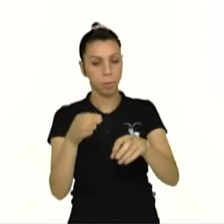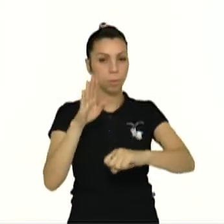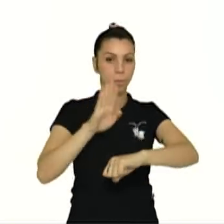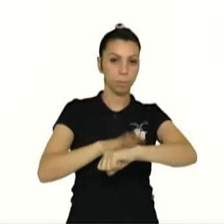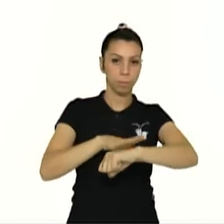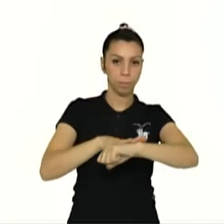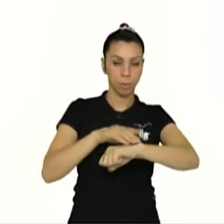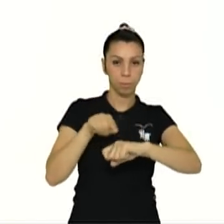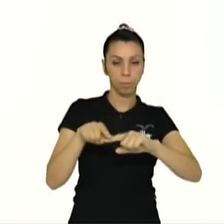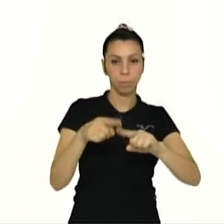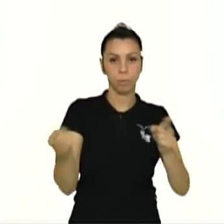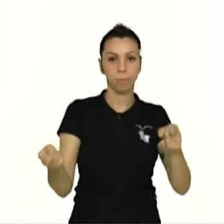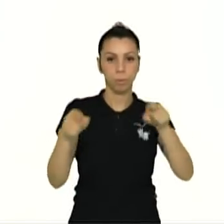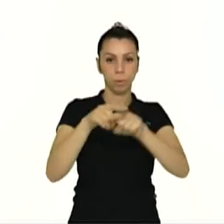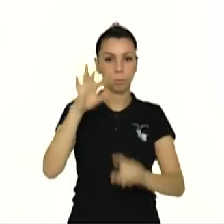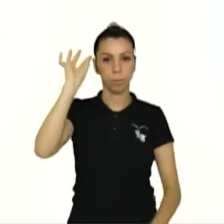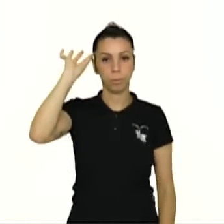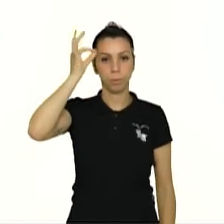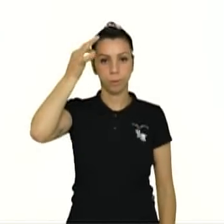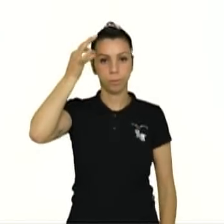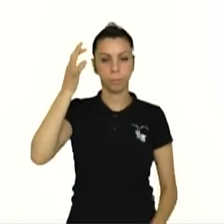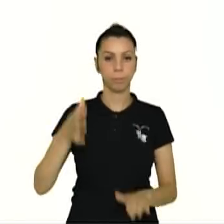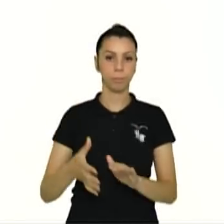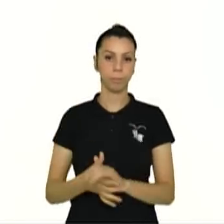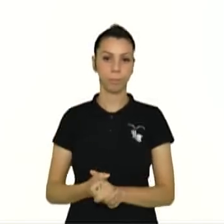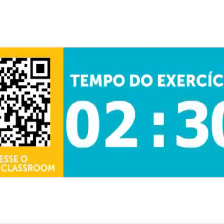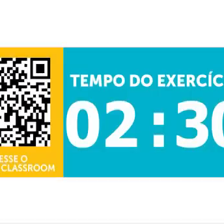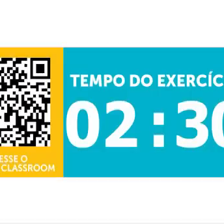tempo para vocês e nós já voltamos.